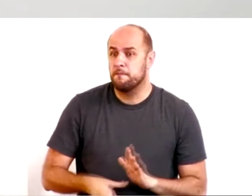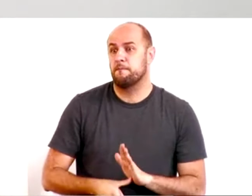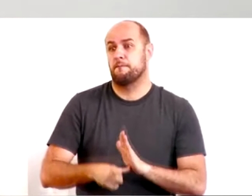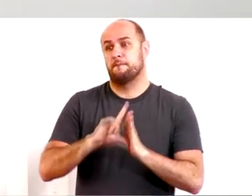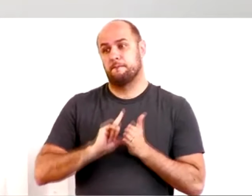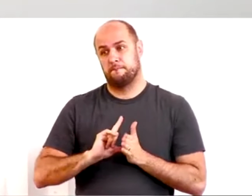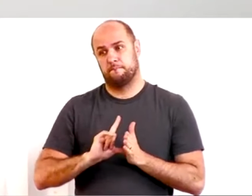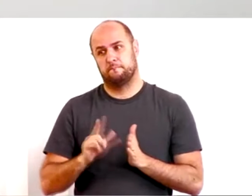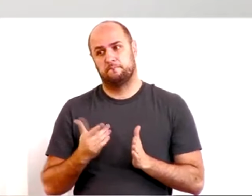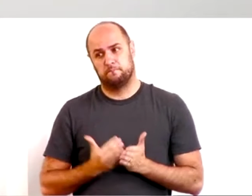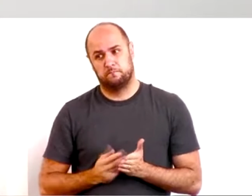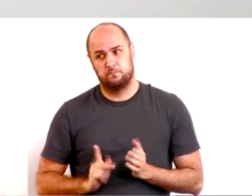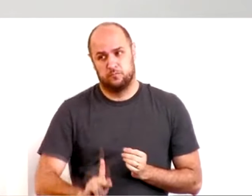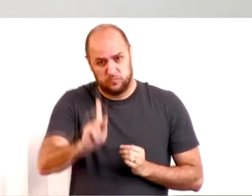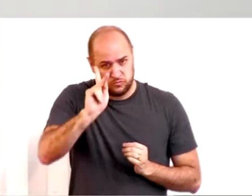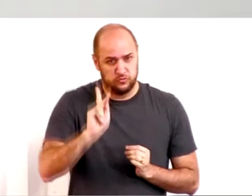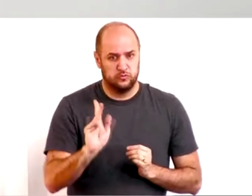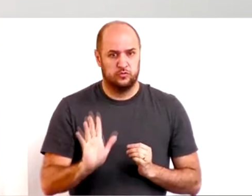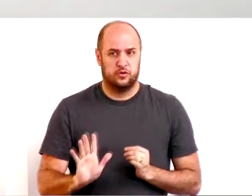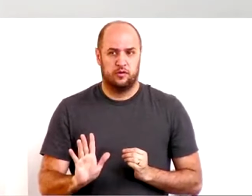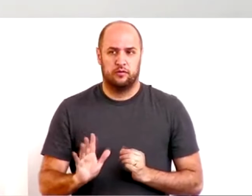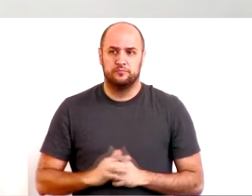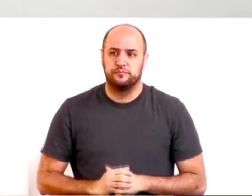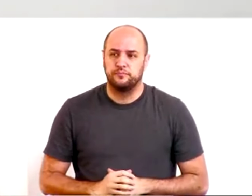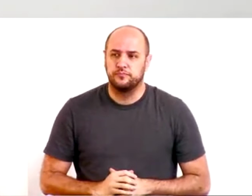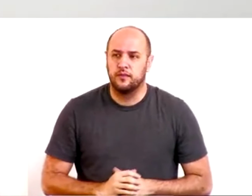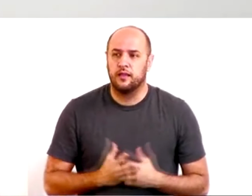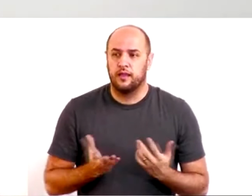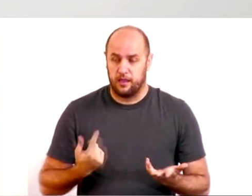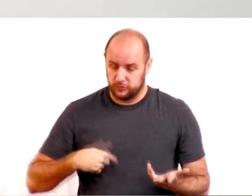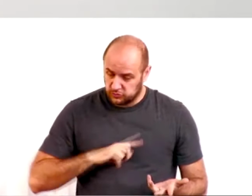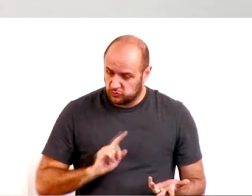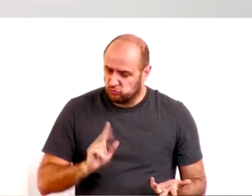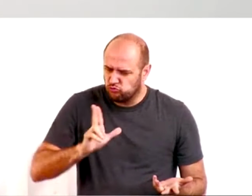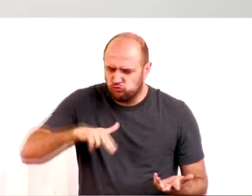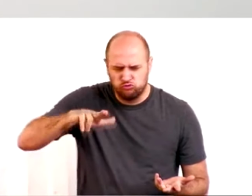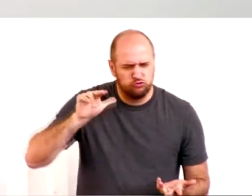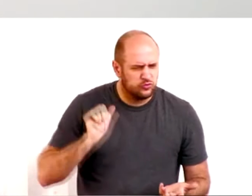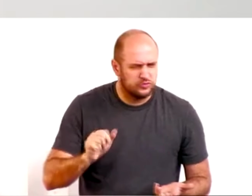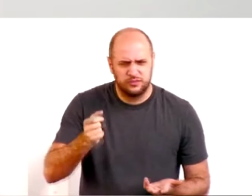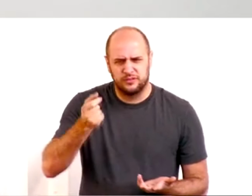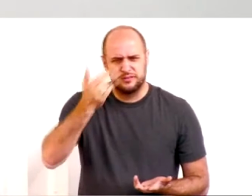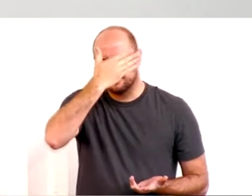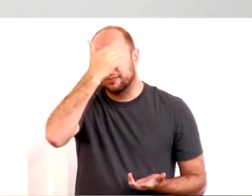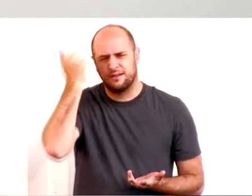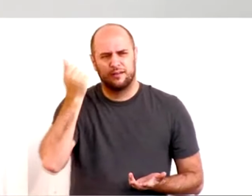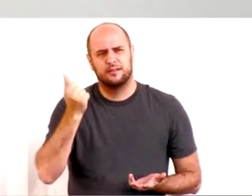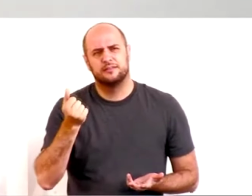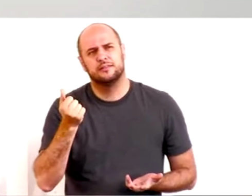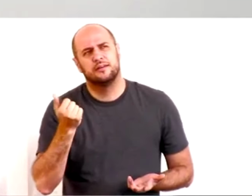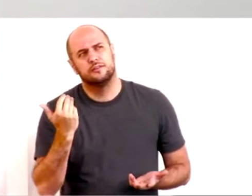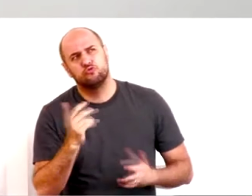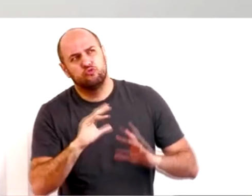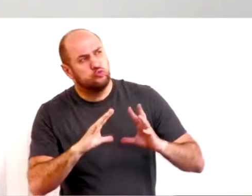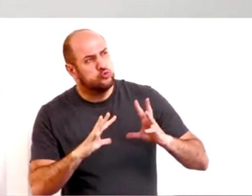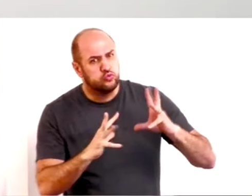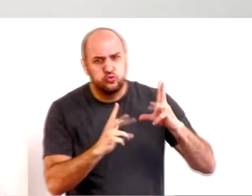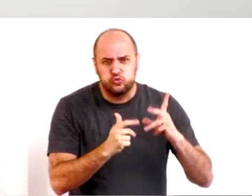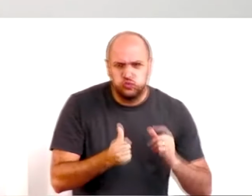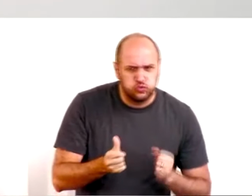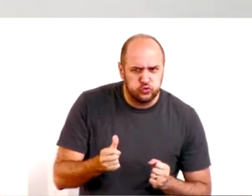avançarmos nas bem-aventuranças, nós jamais poderemos esquecer de que tudo o que está